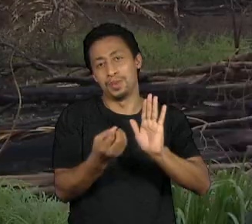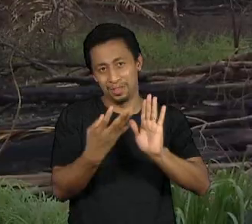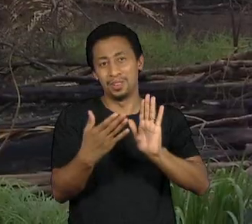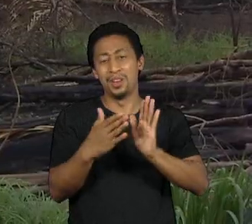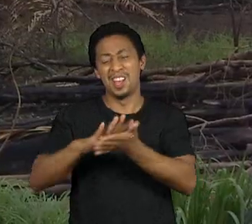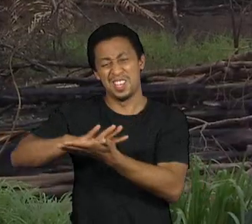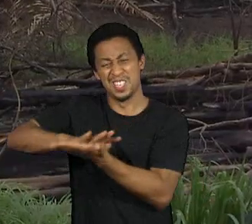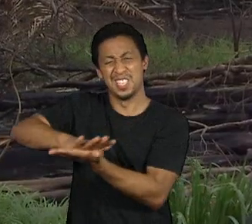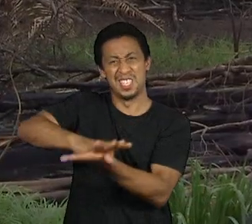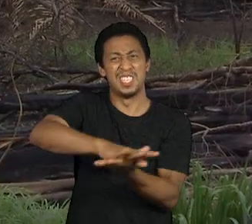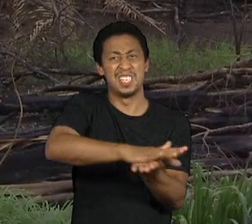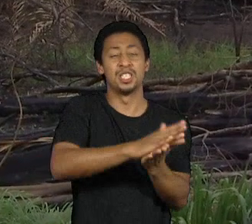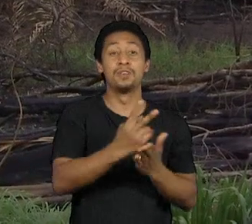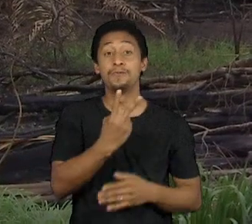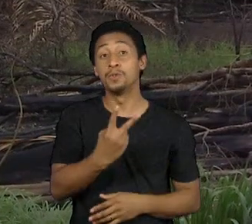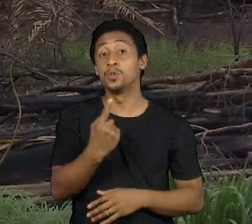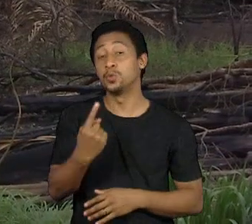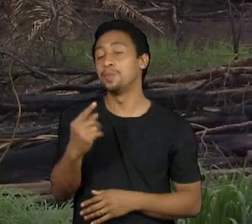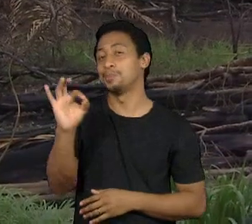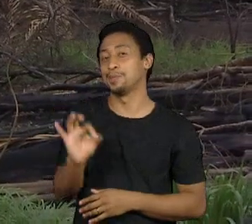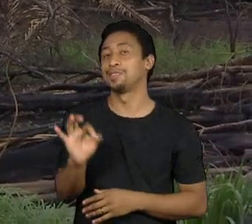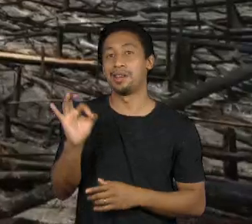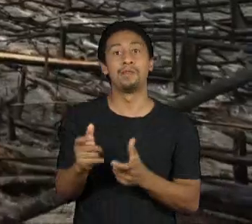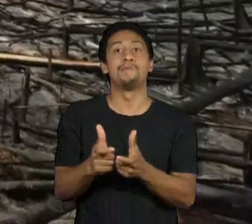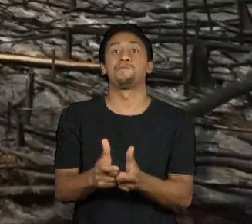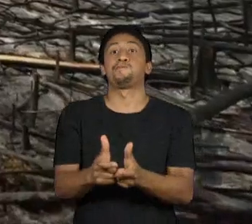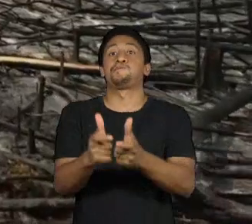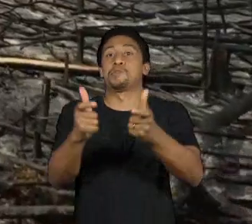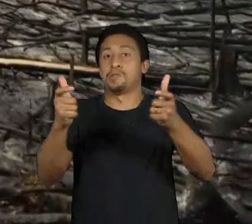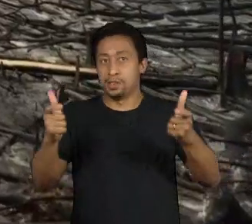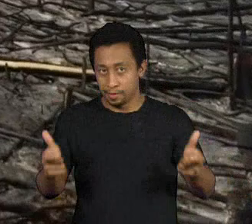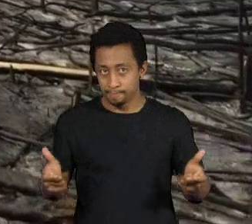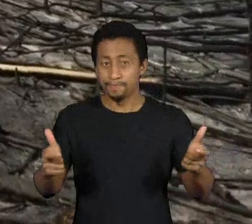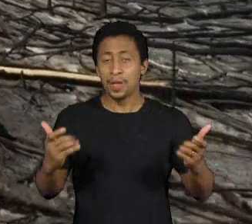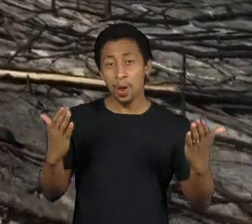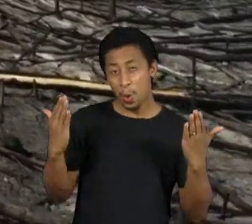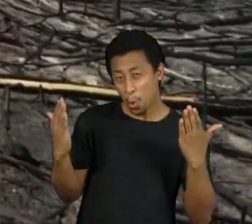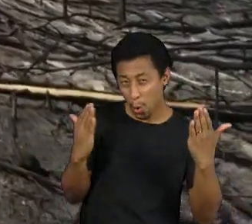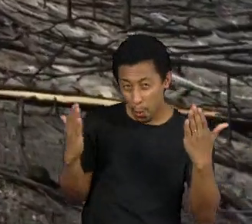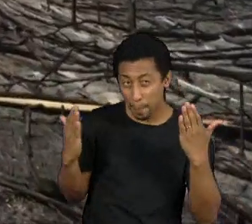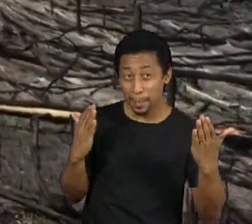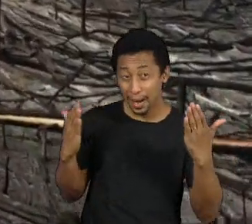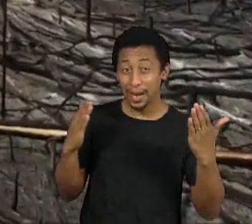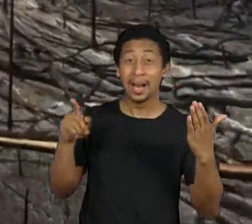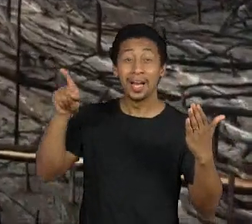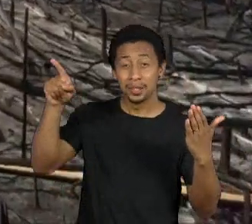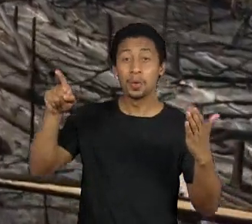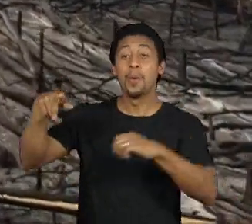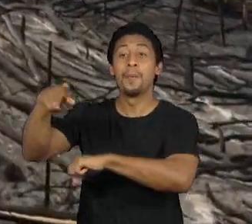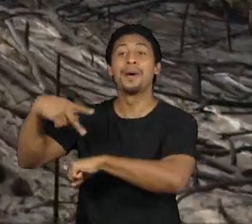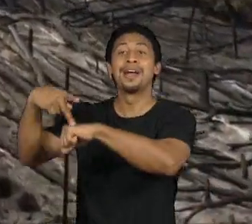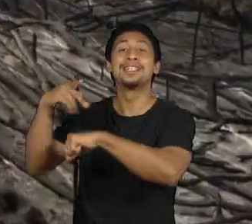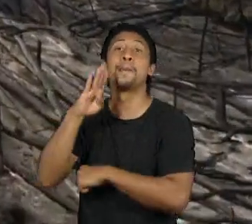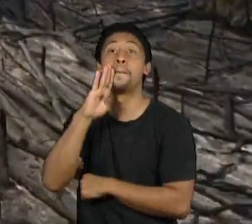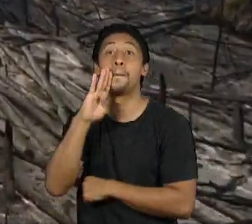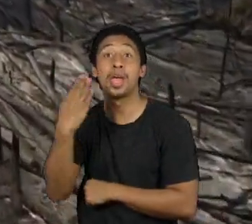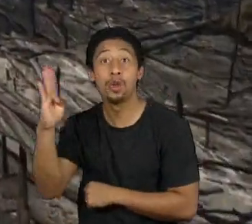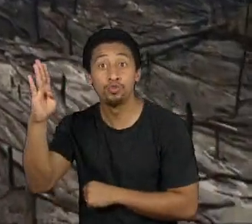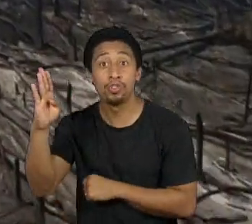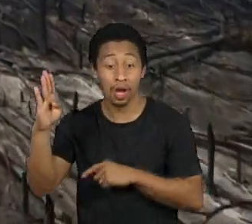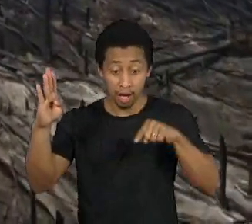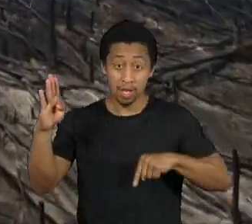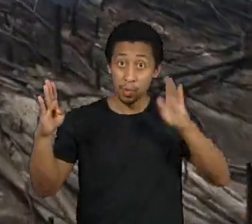21% no desmatamento. O Brasil desmatou uma área equivalente à metade da Bélgica neste ano. Todos